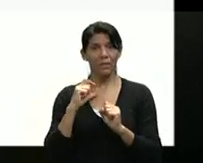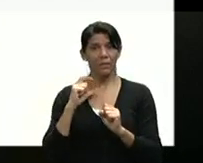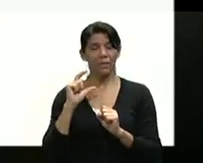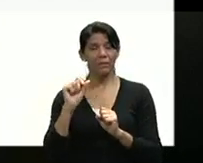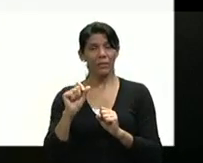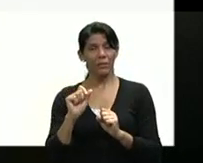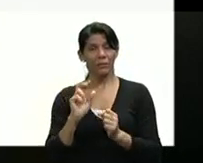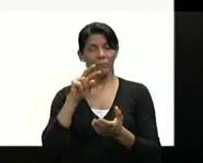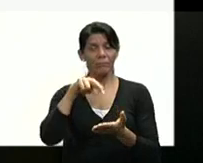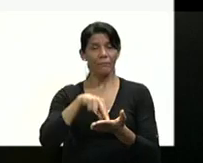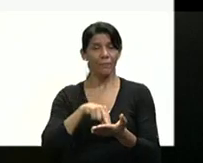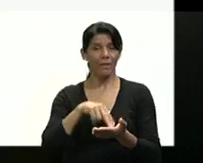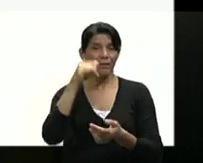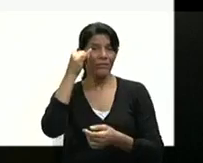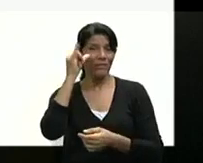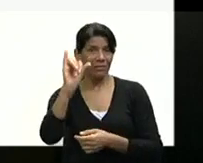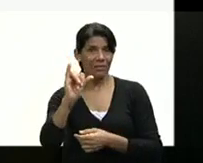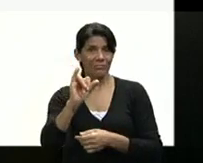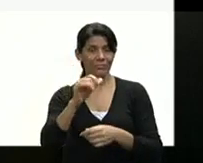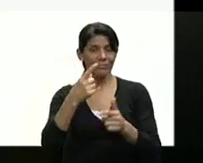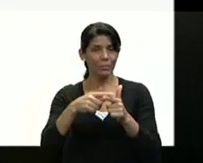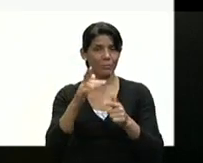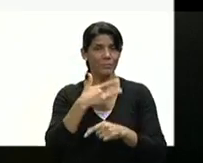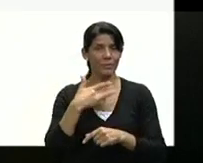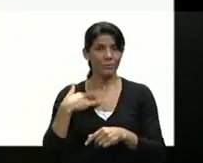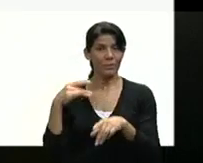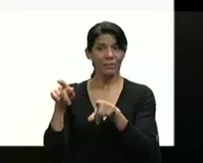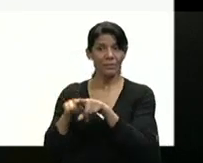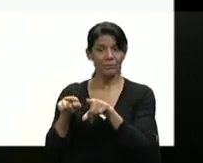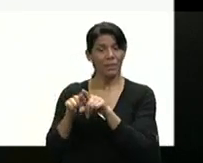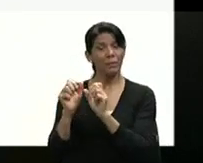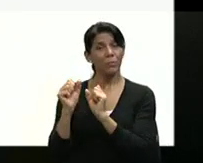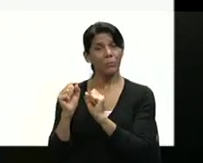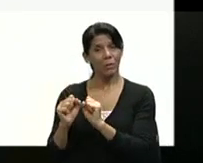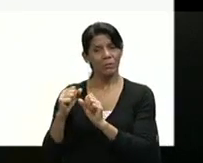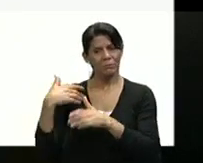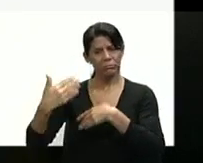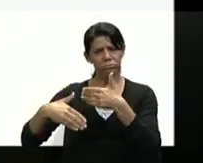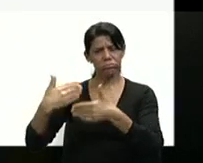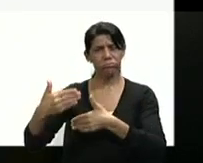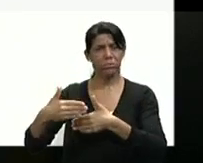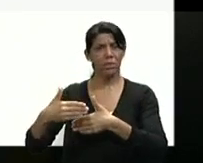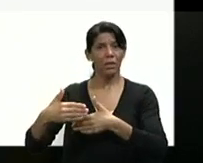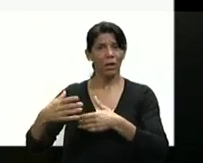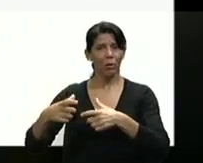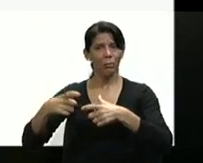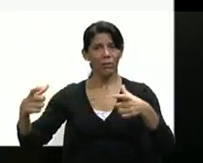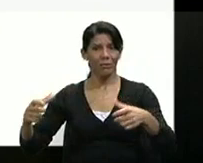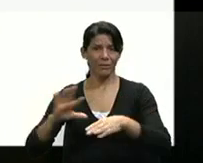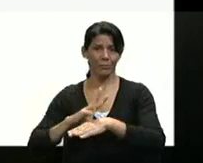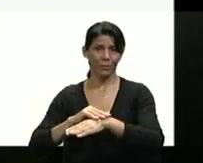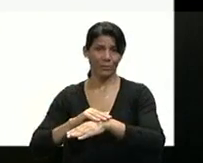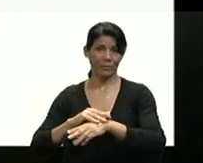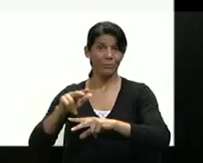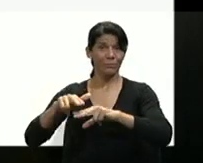que atue prevenindo problemas de saúde, como também ela pode desencadear. Por isso merece uma